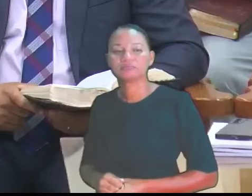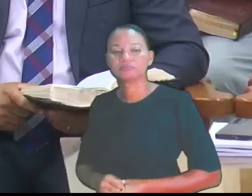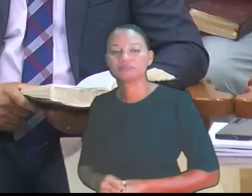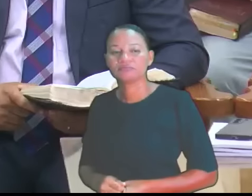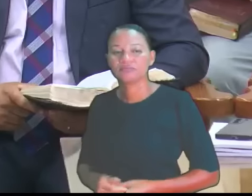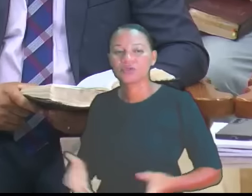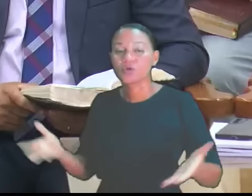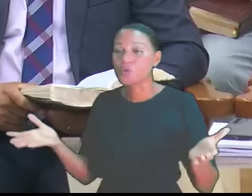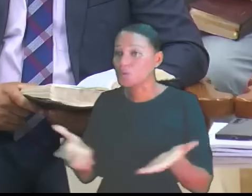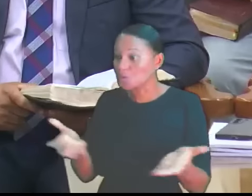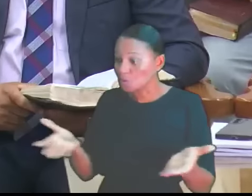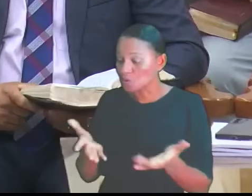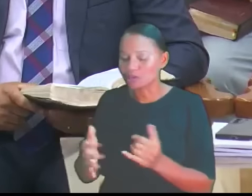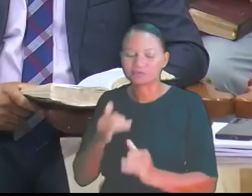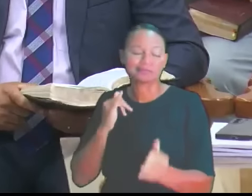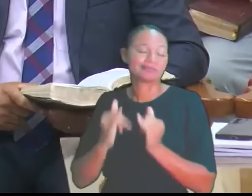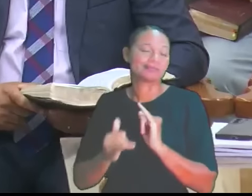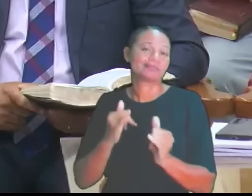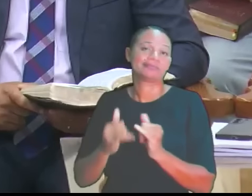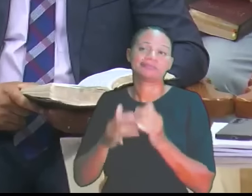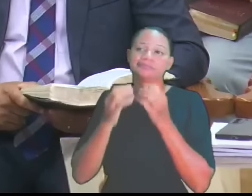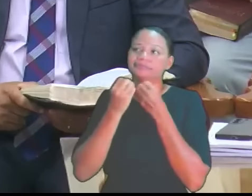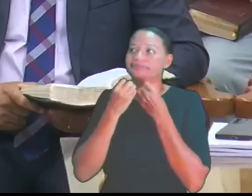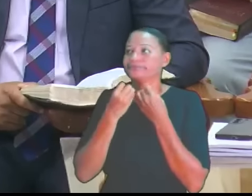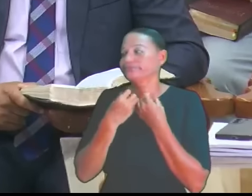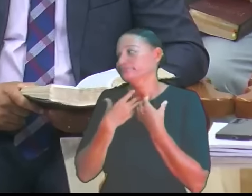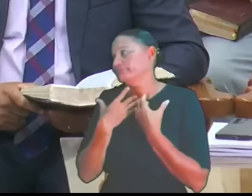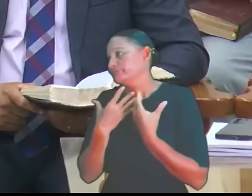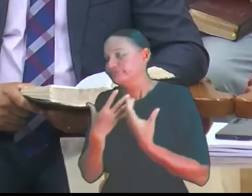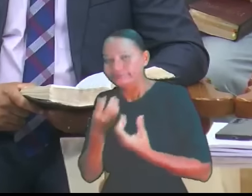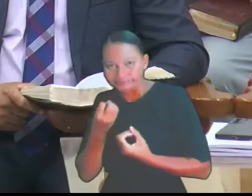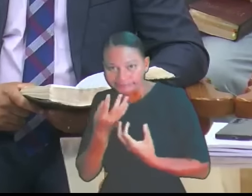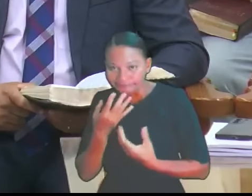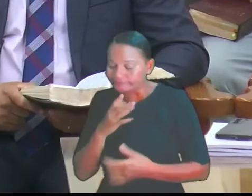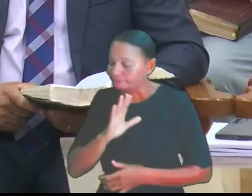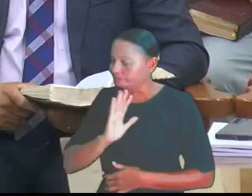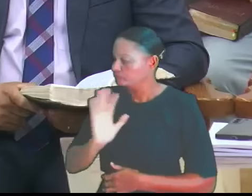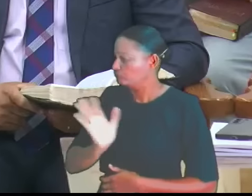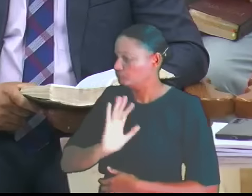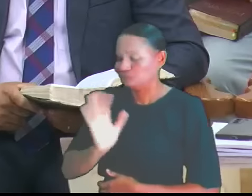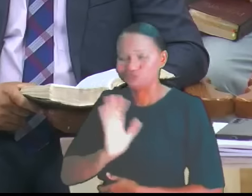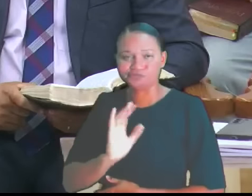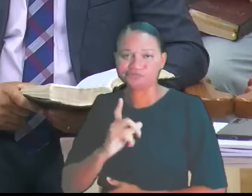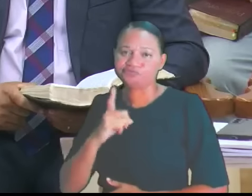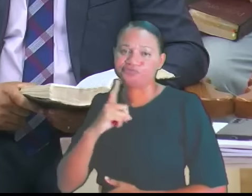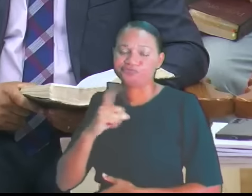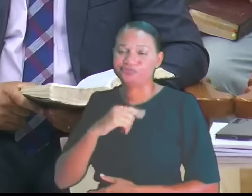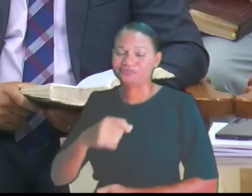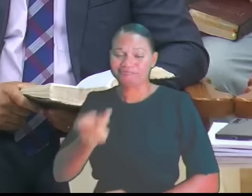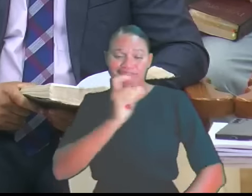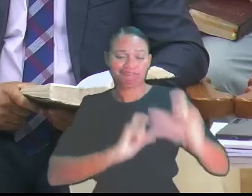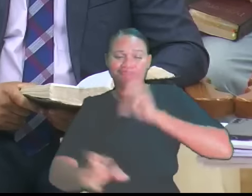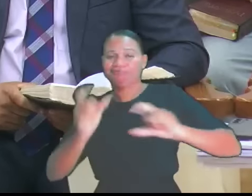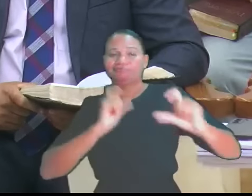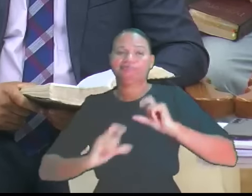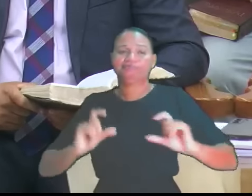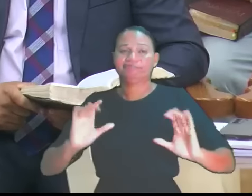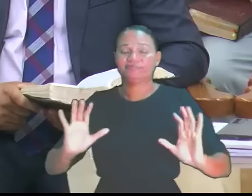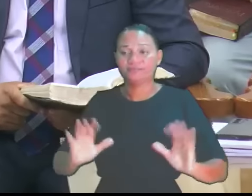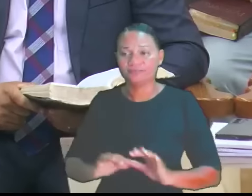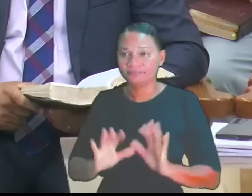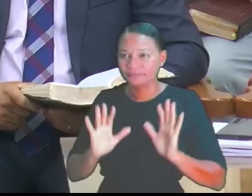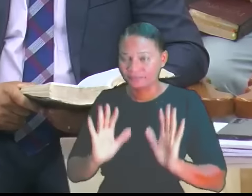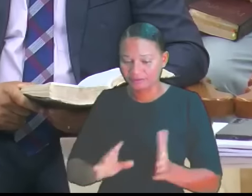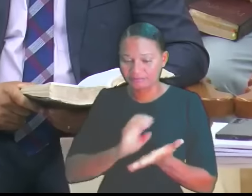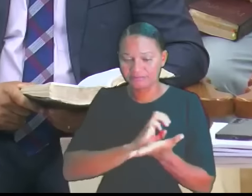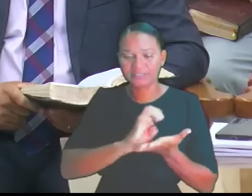Hoje na internet, ah, que bombardeio, que bombardeio. Mas Elias está na benção. Agora escute, eu